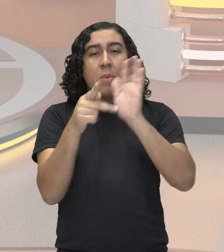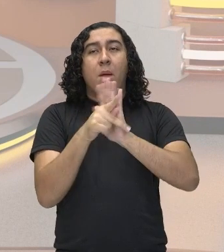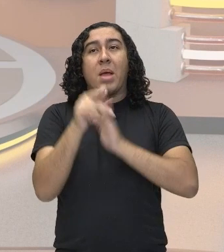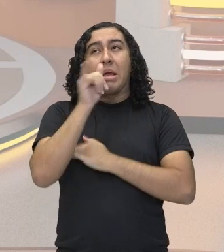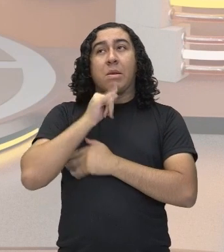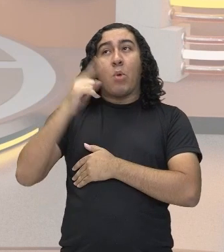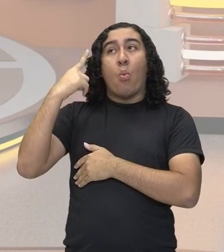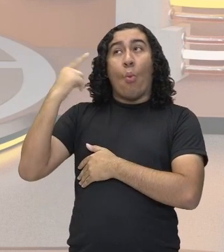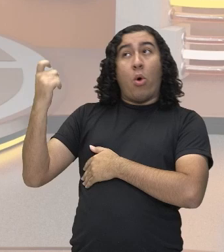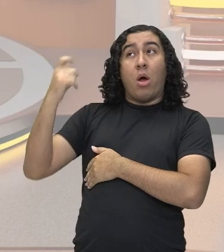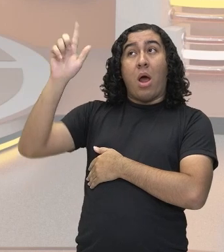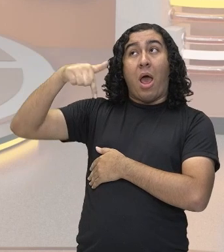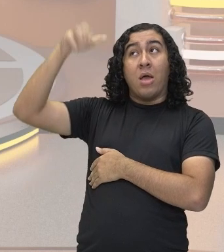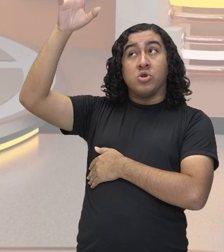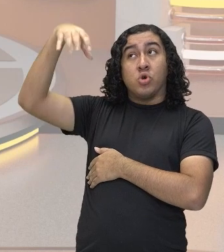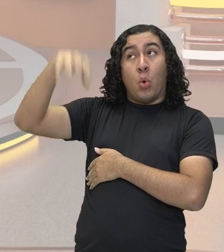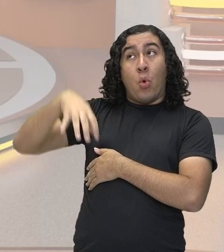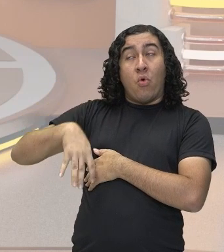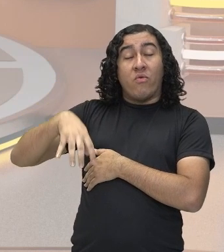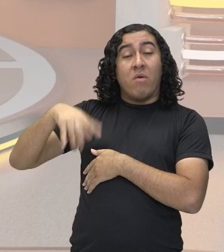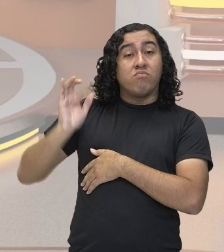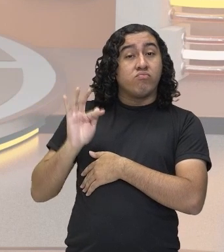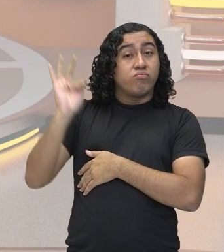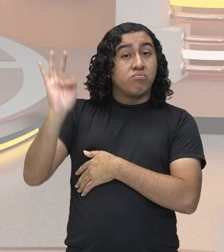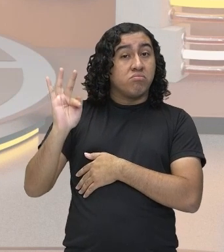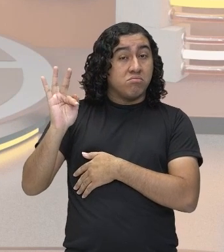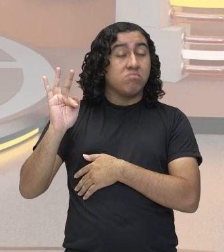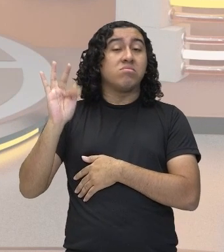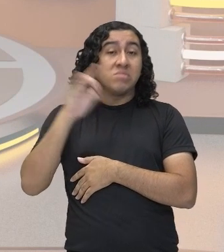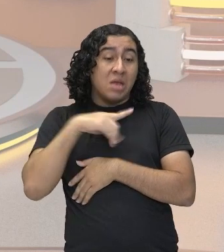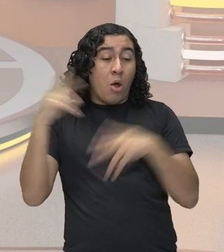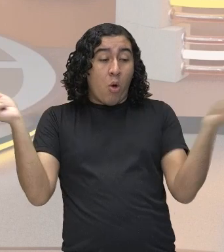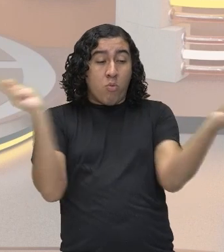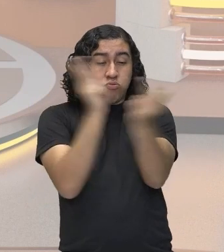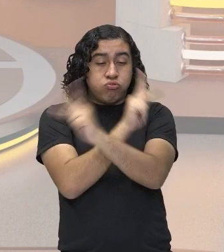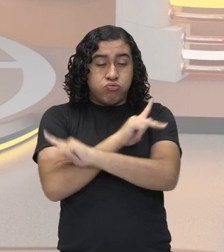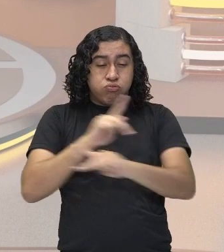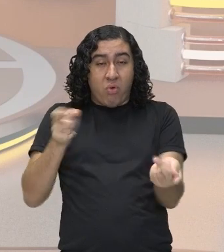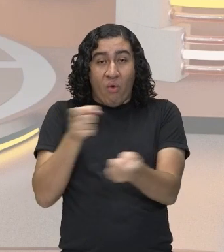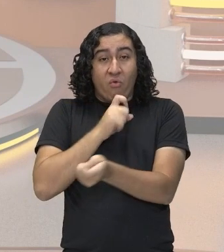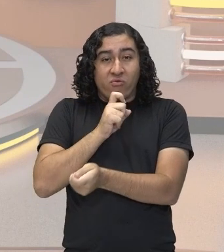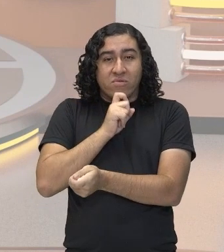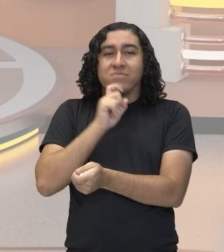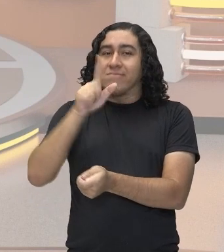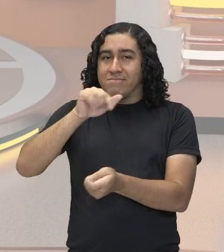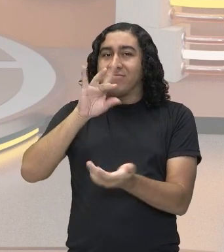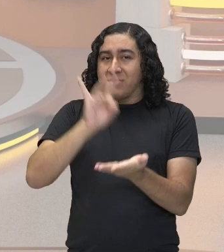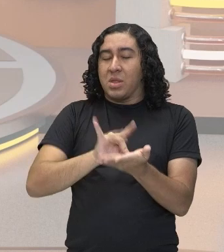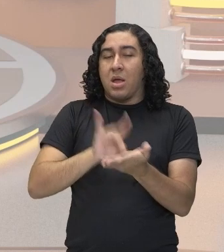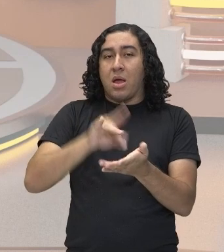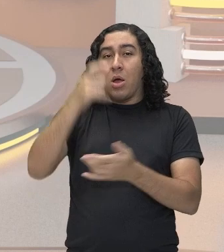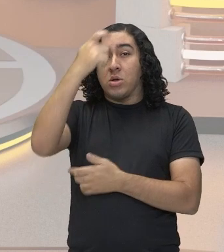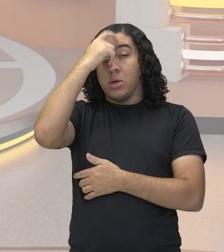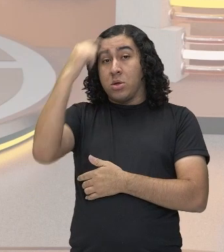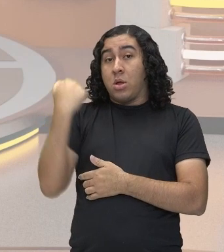chover, porque deu um trovão, porque veio um raio, está ventando muito. Não é verdade? Então a nossa consciência, os